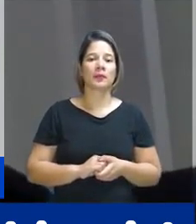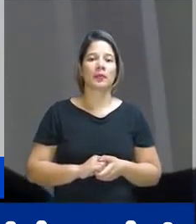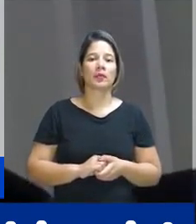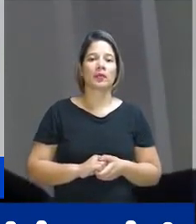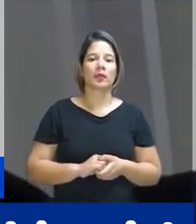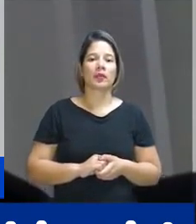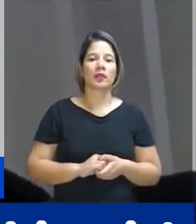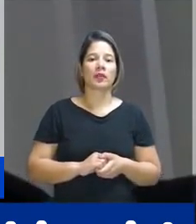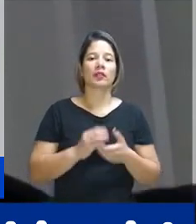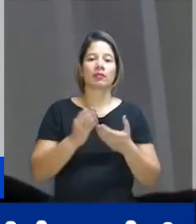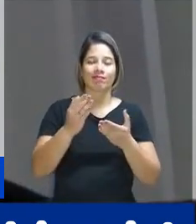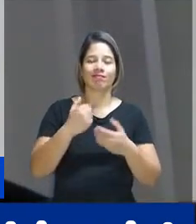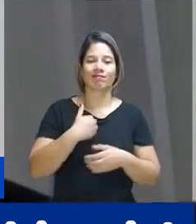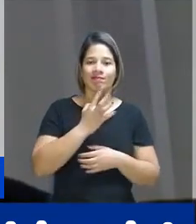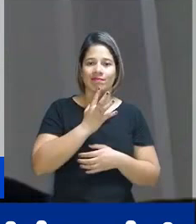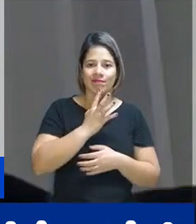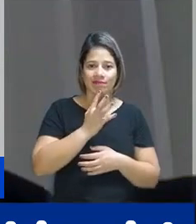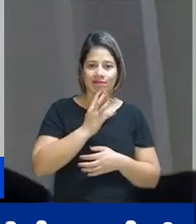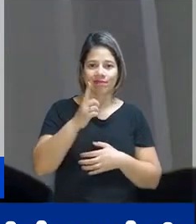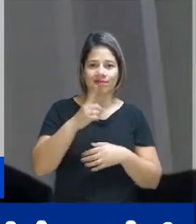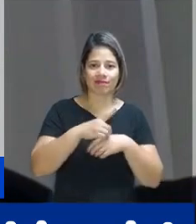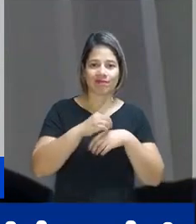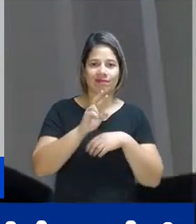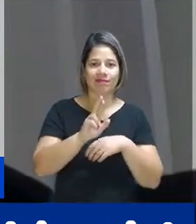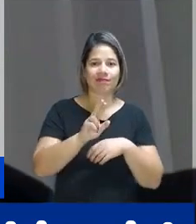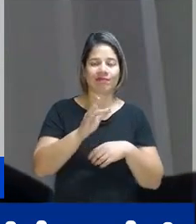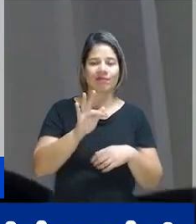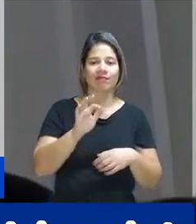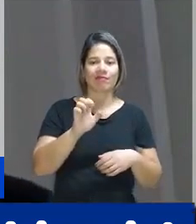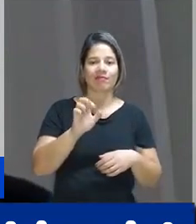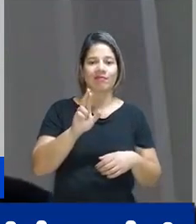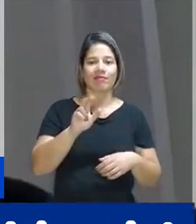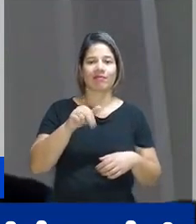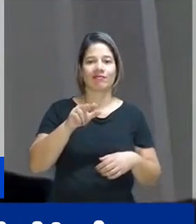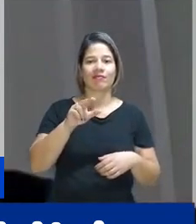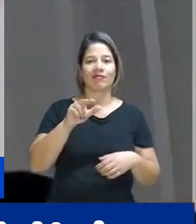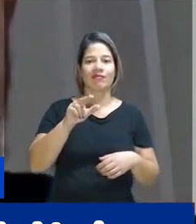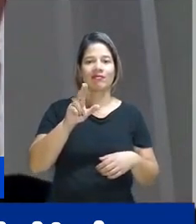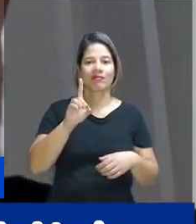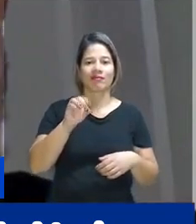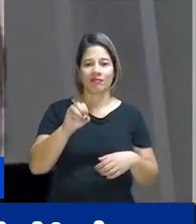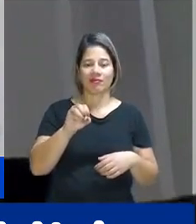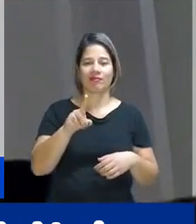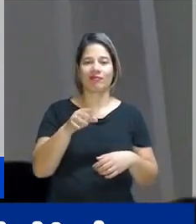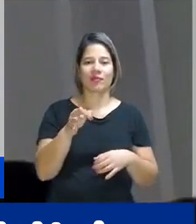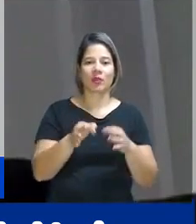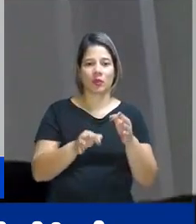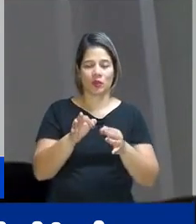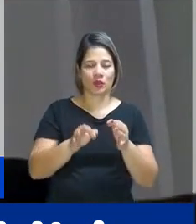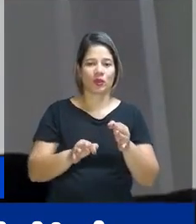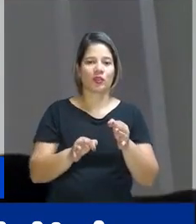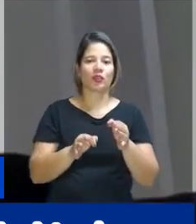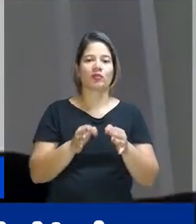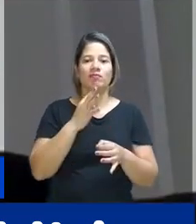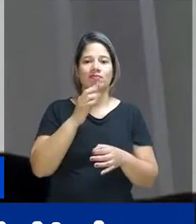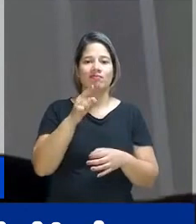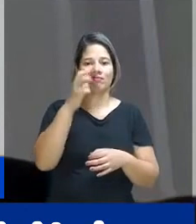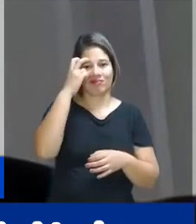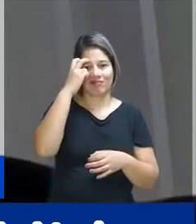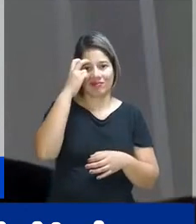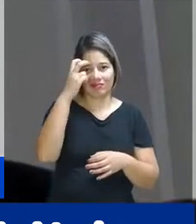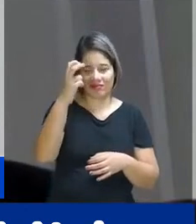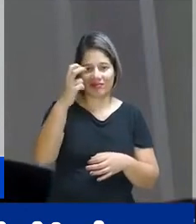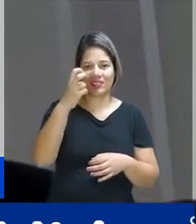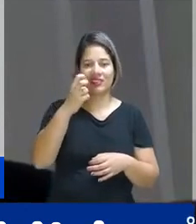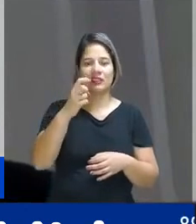Fernando. parda, cabelos Conheço o doutor parcialmente Fernando, grisalhos, com era cavanhaque de parcialmente carreira de grisalhos, magistrado no os Supremo óculos com Tribunal, armação preta juiz quadrado, totalmente inteligente, está